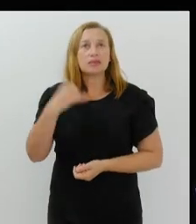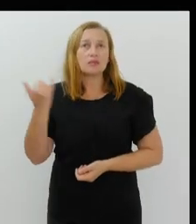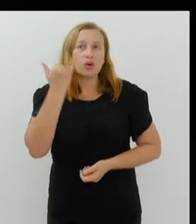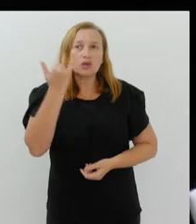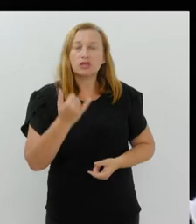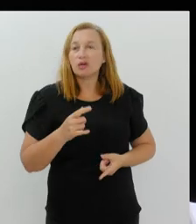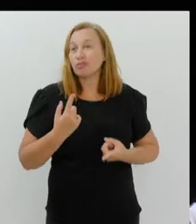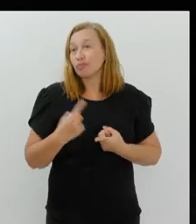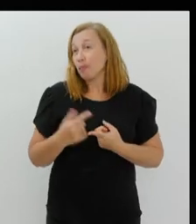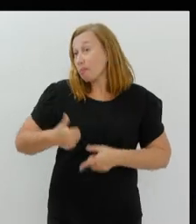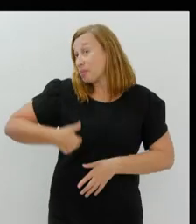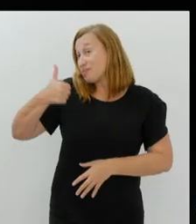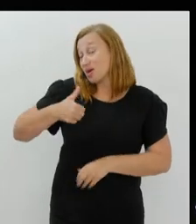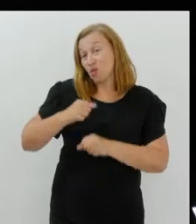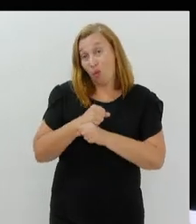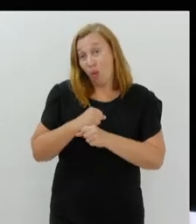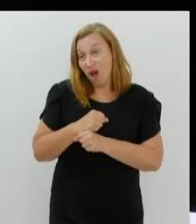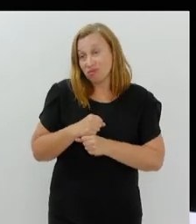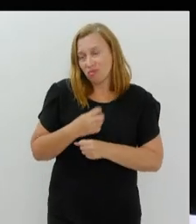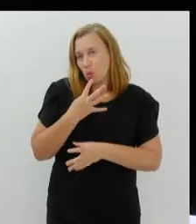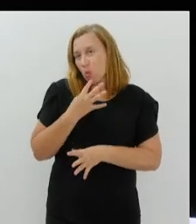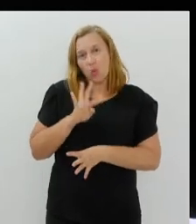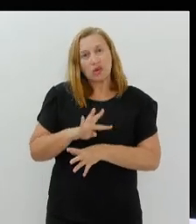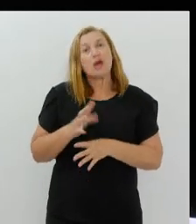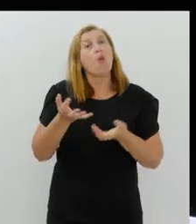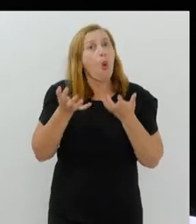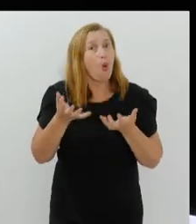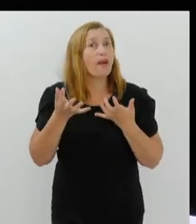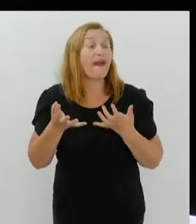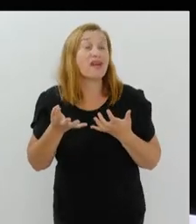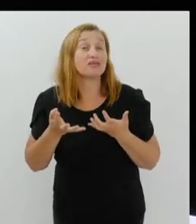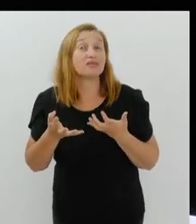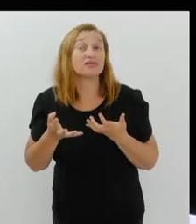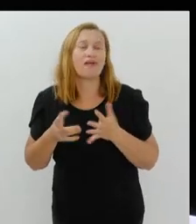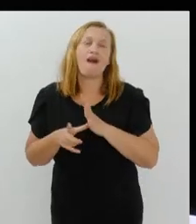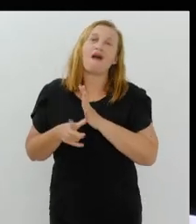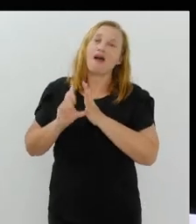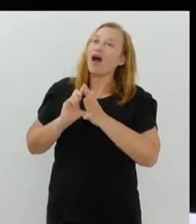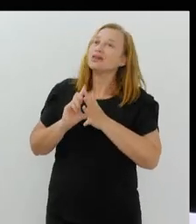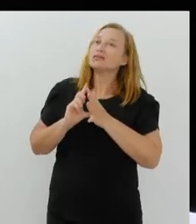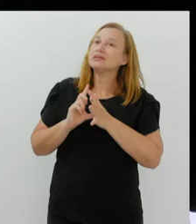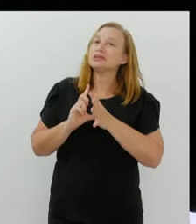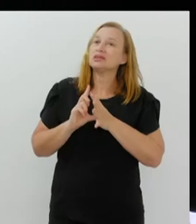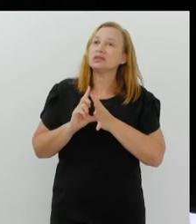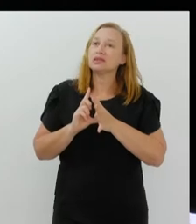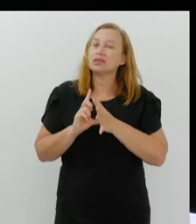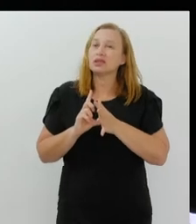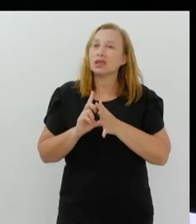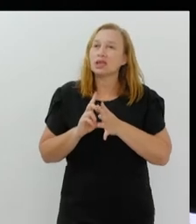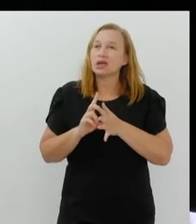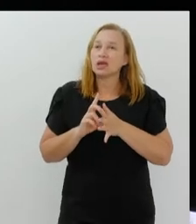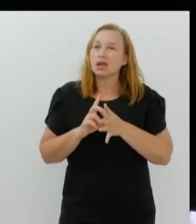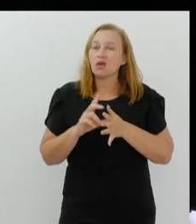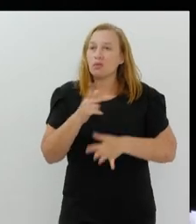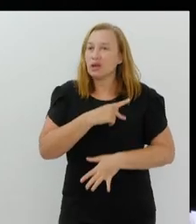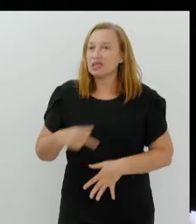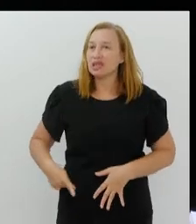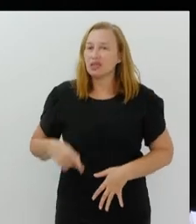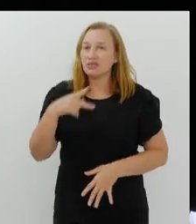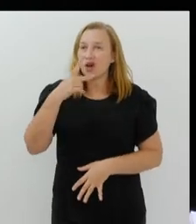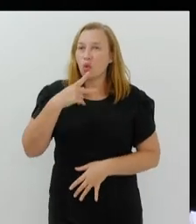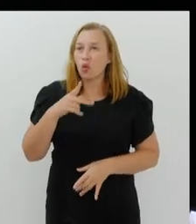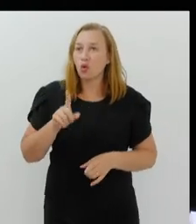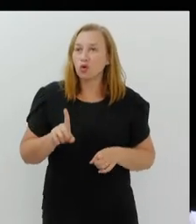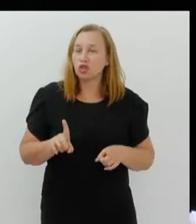importante, principalmente por ser primeiro ano, por eu não conhecer. Então, eu quero, antes, assim, o presidente